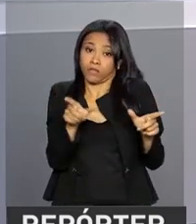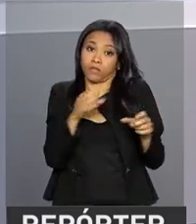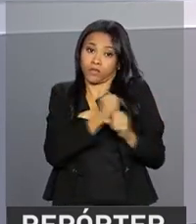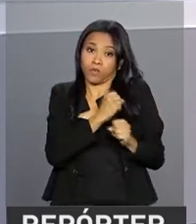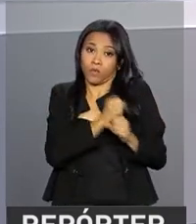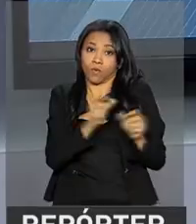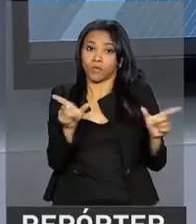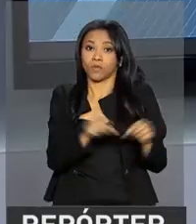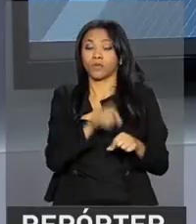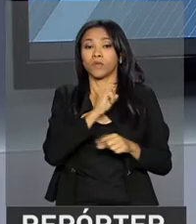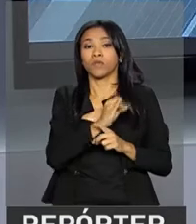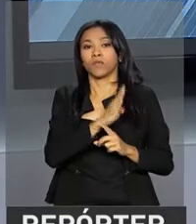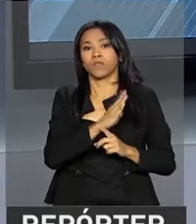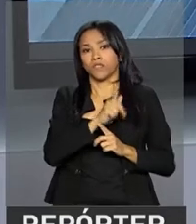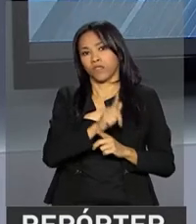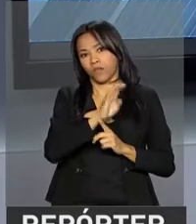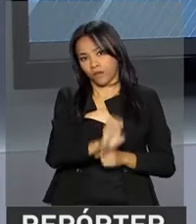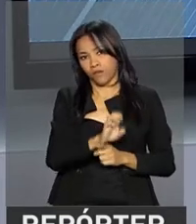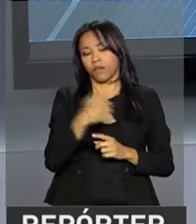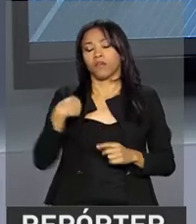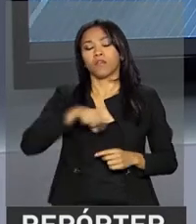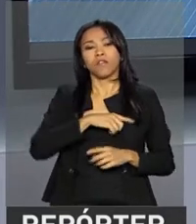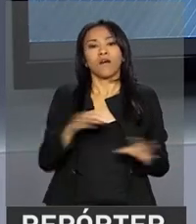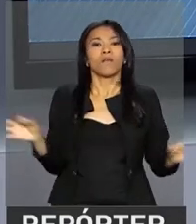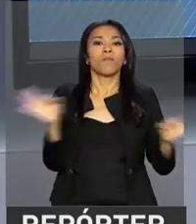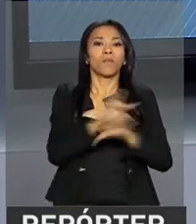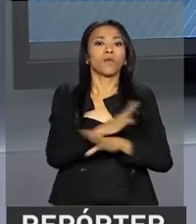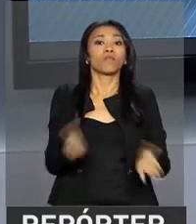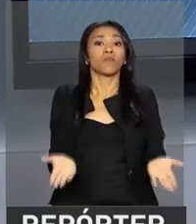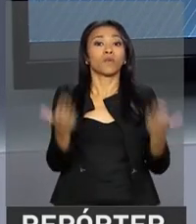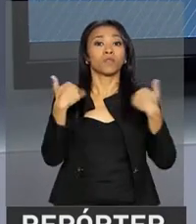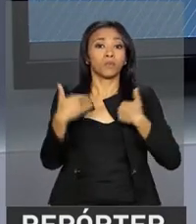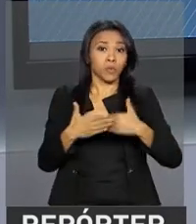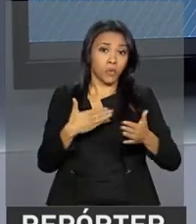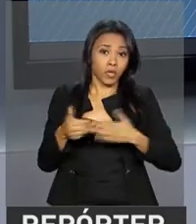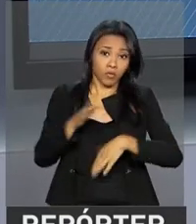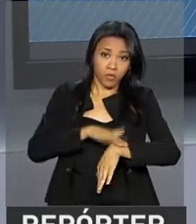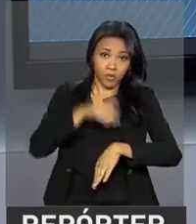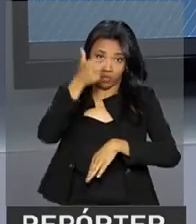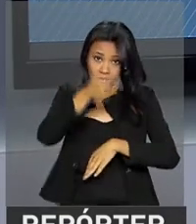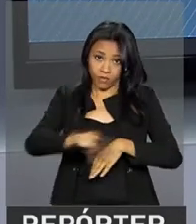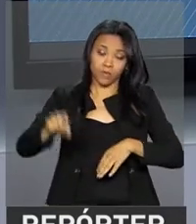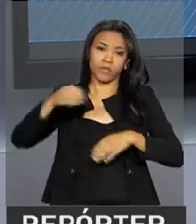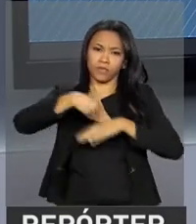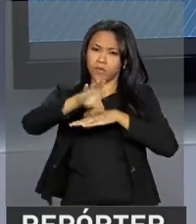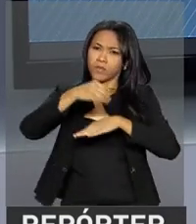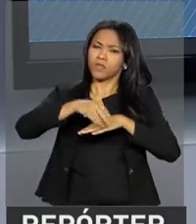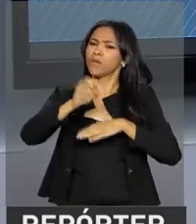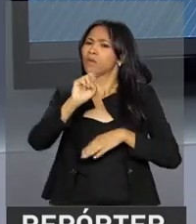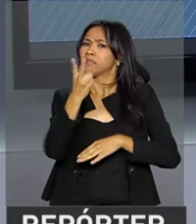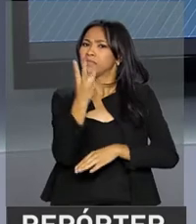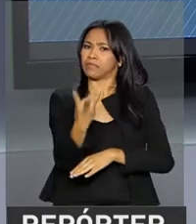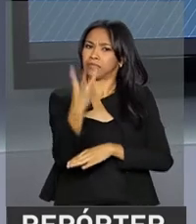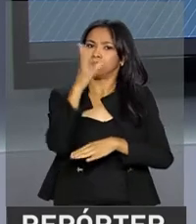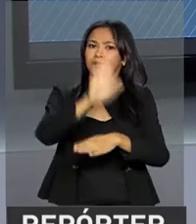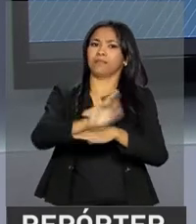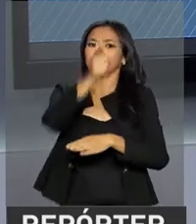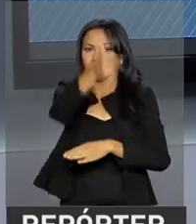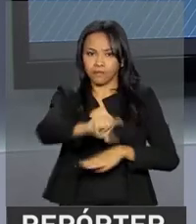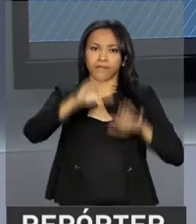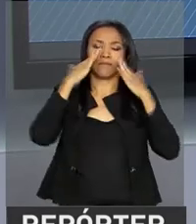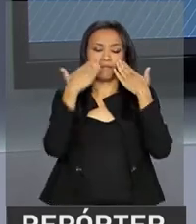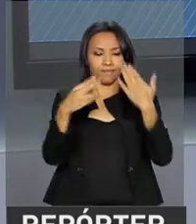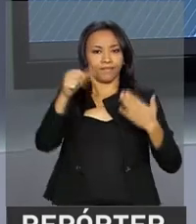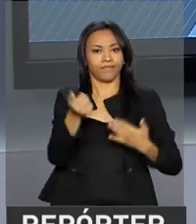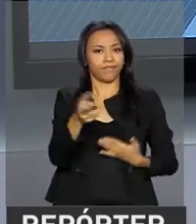ibge e nós ficamos por aqui voltamos a qualquer momento com outras informações às três da tarde na próxima edição do repórter